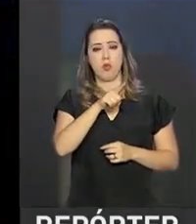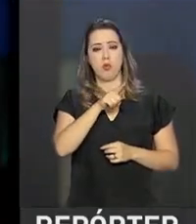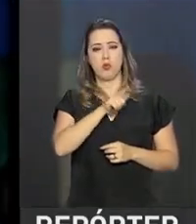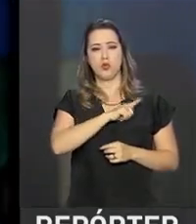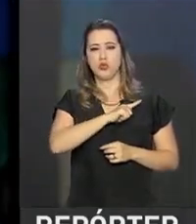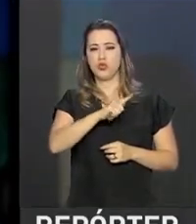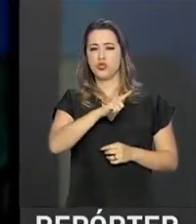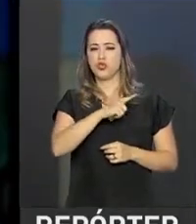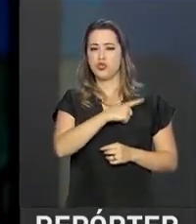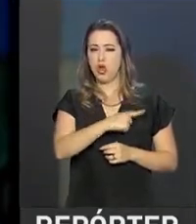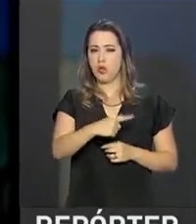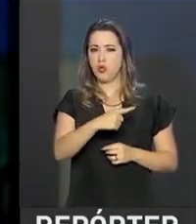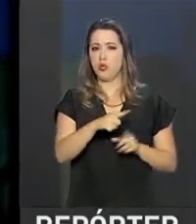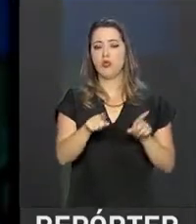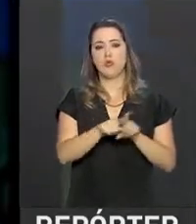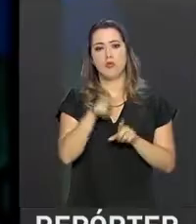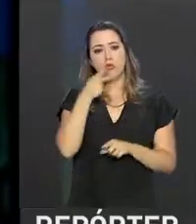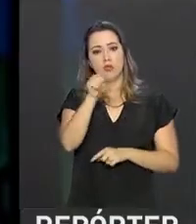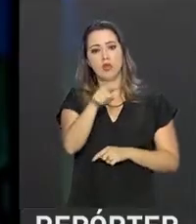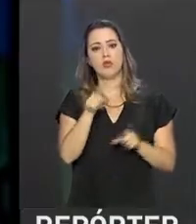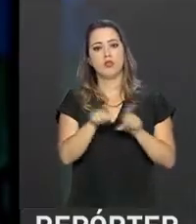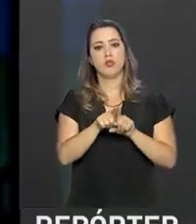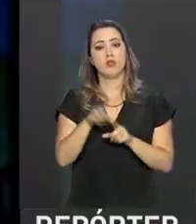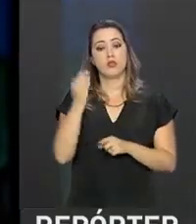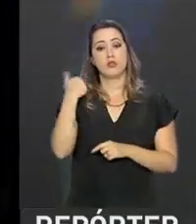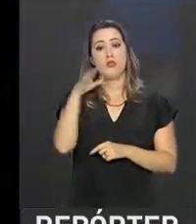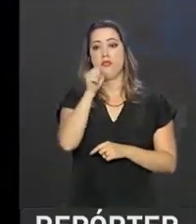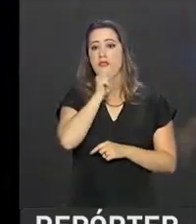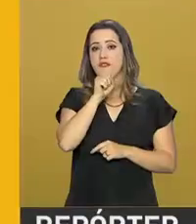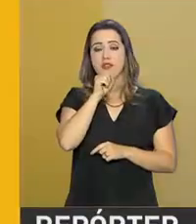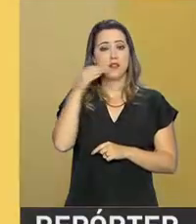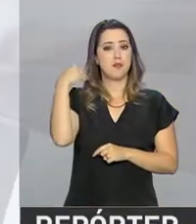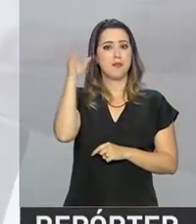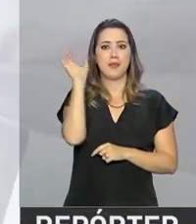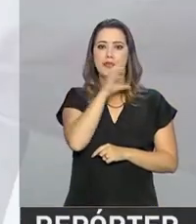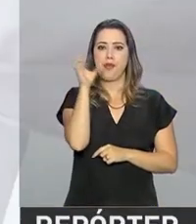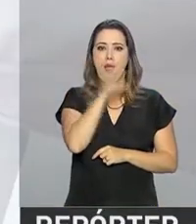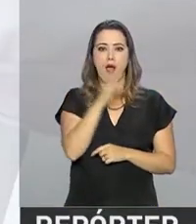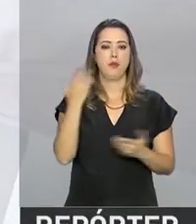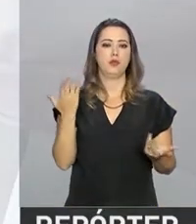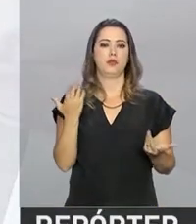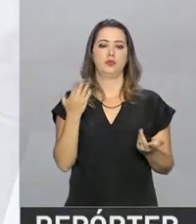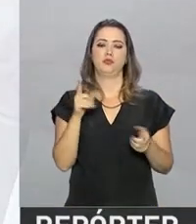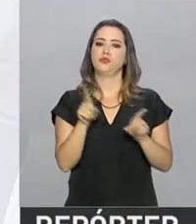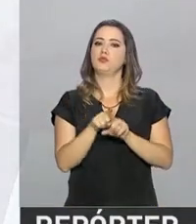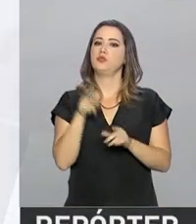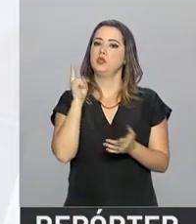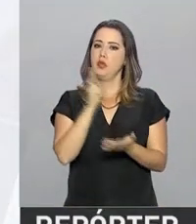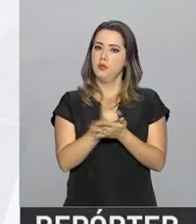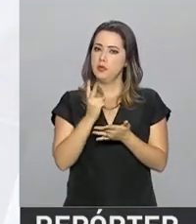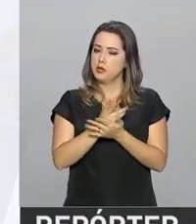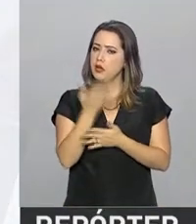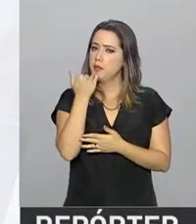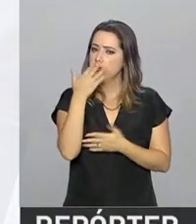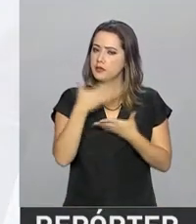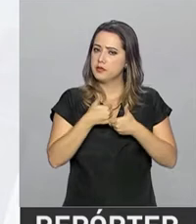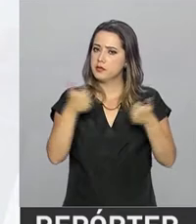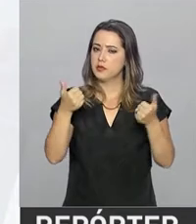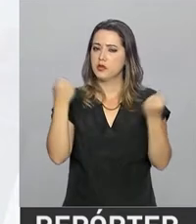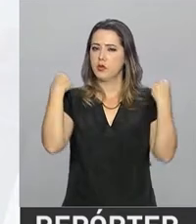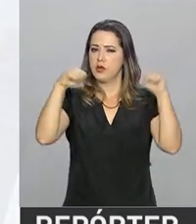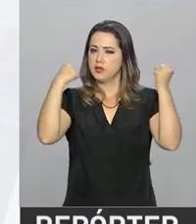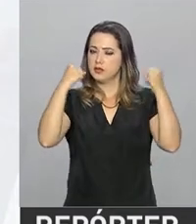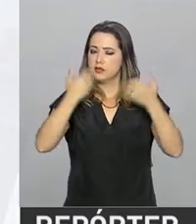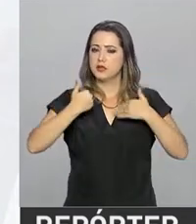falou você faz exercício você vai ver e ser mais rápido e doente mas mesmo que as pessoas estejam se alimentando melhor e exercitando